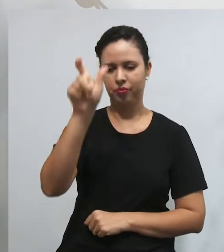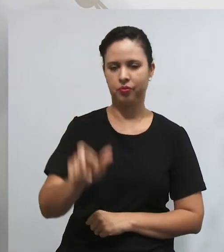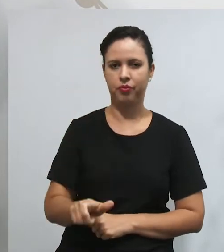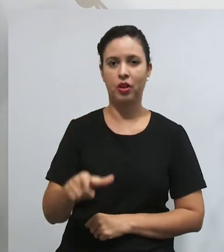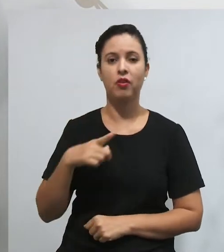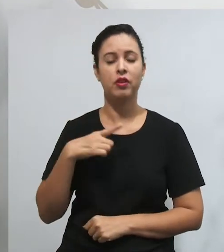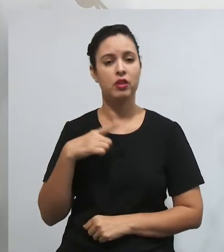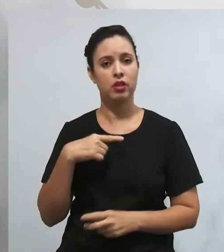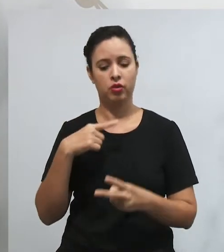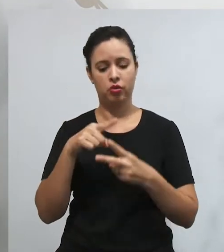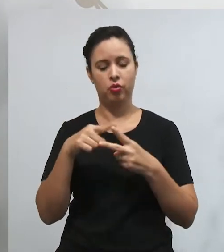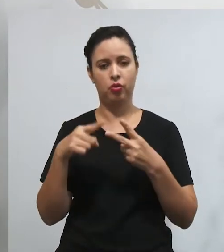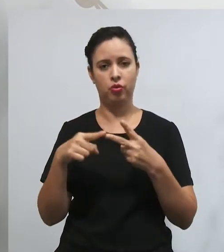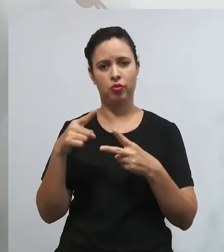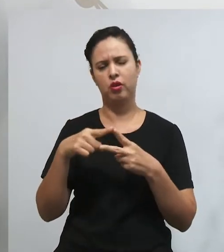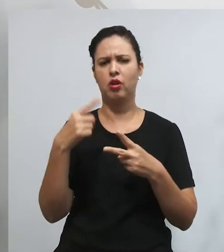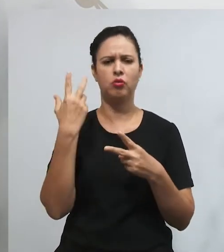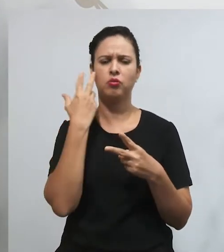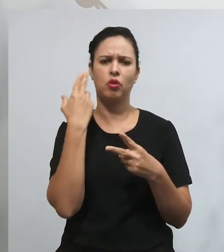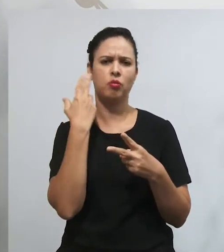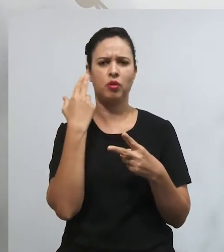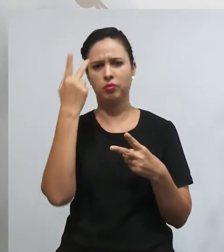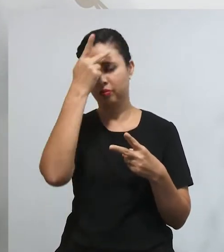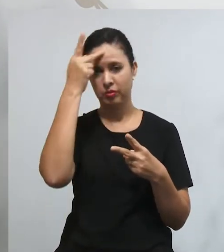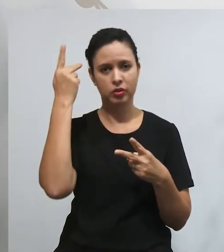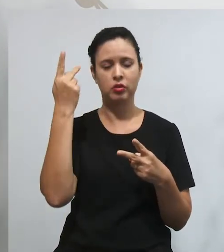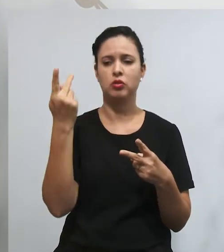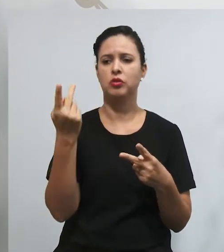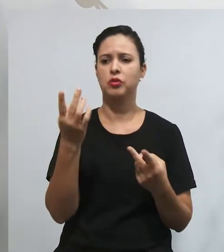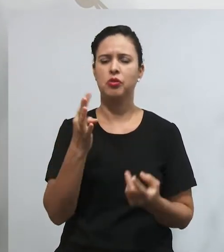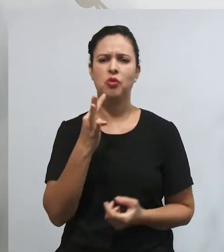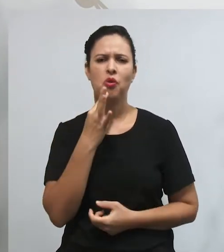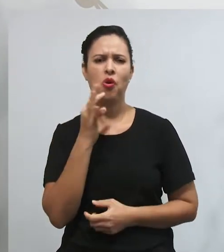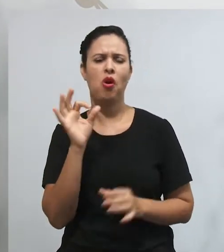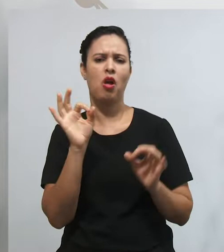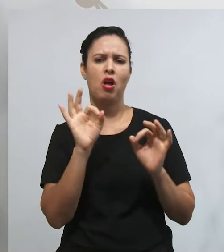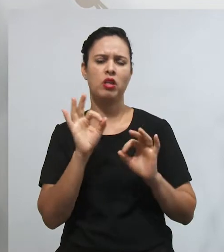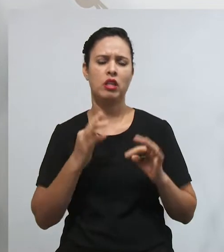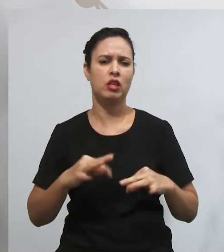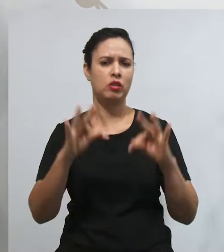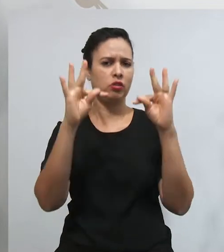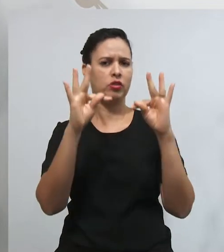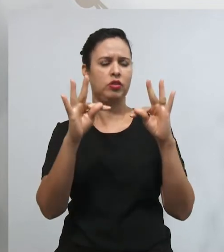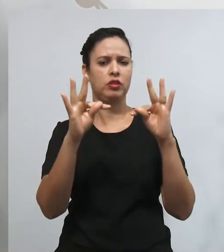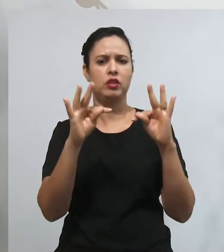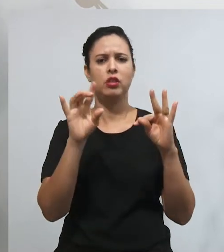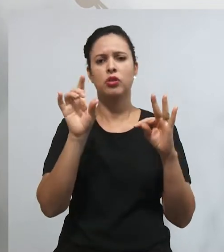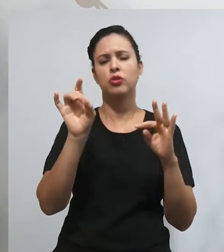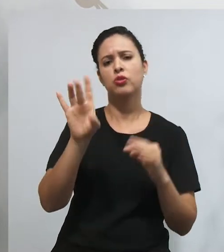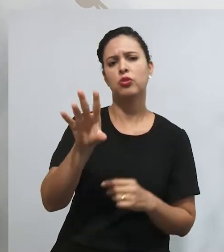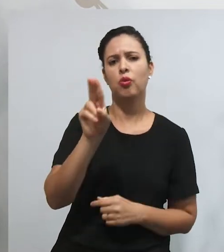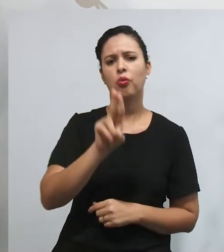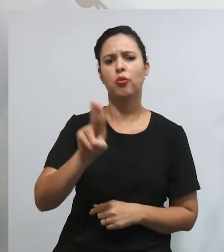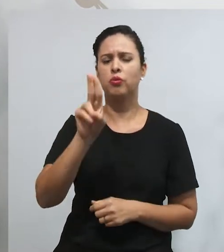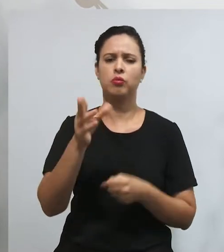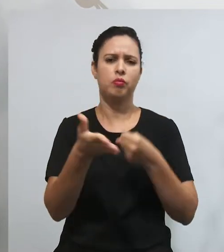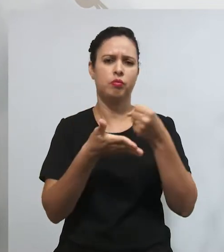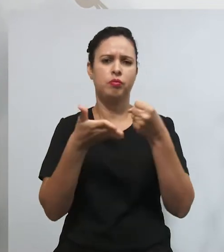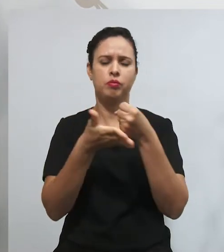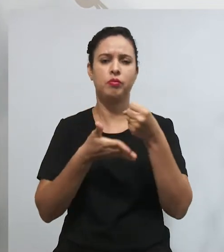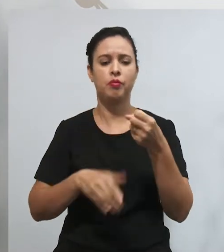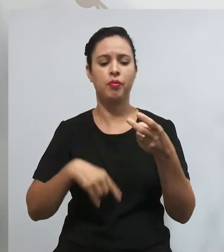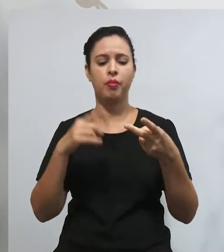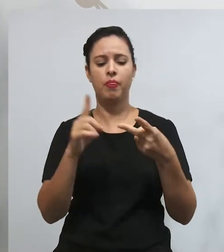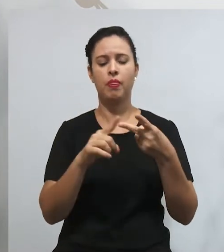aí. O usuário comum, que é aquele usuário que não conhece muito bem a tecnologia, ele só utiliza ali a interface gráfica.